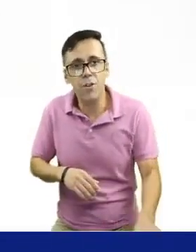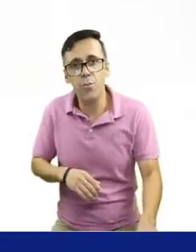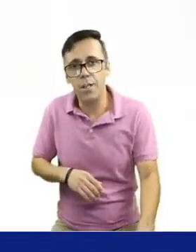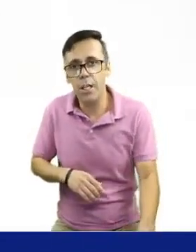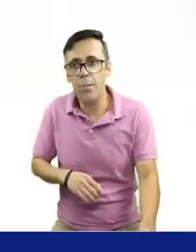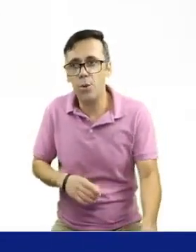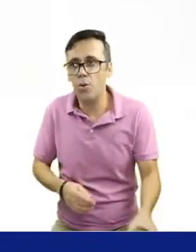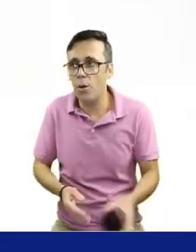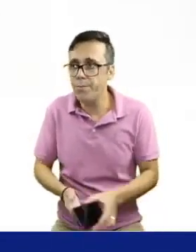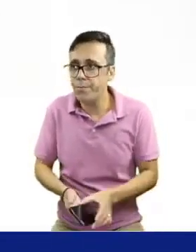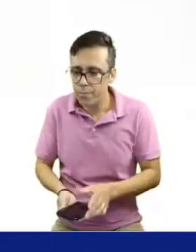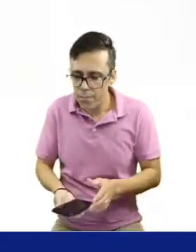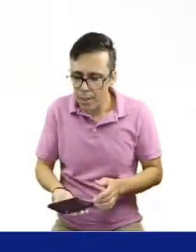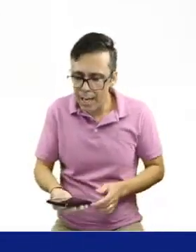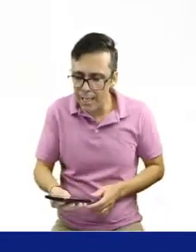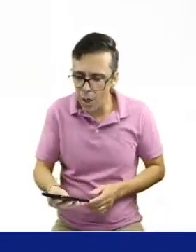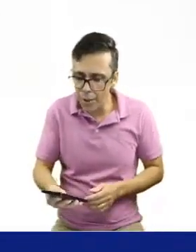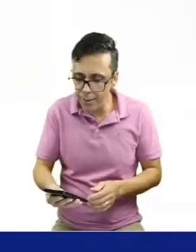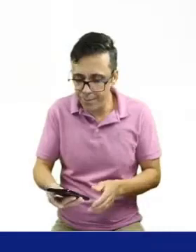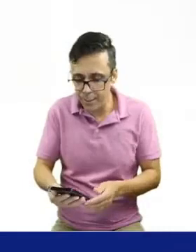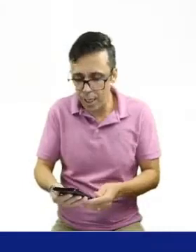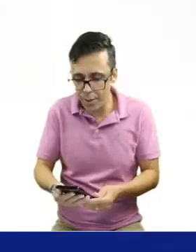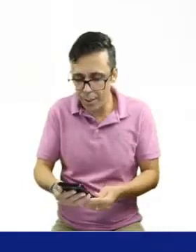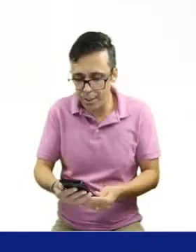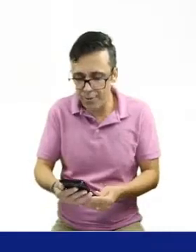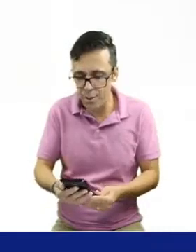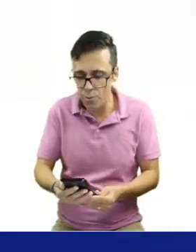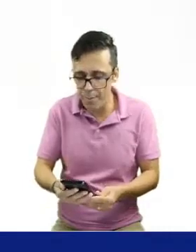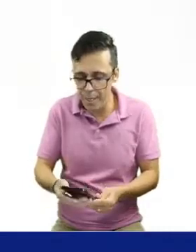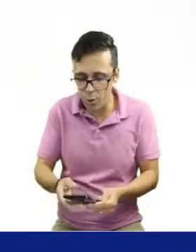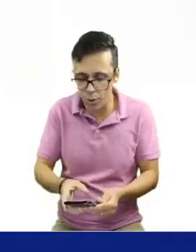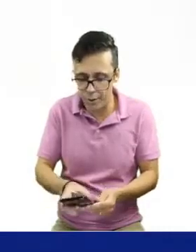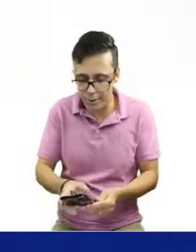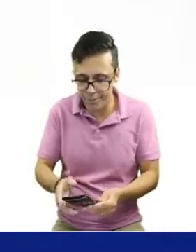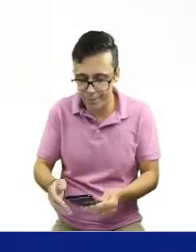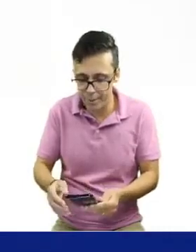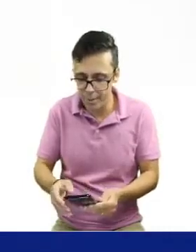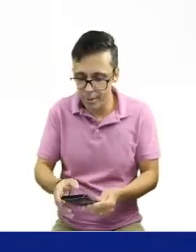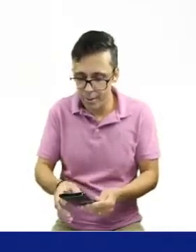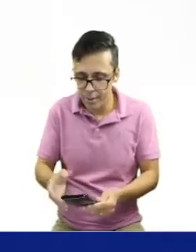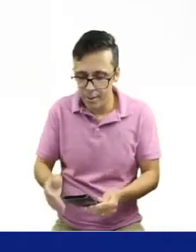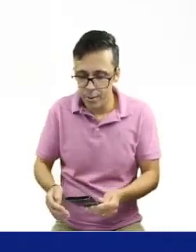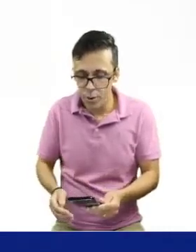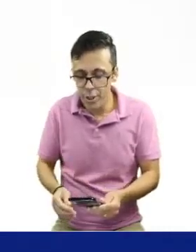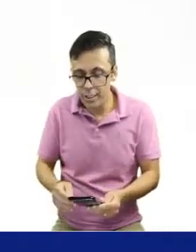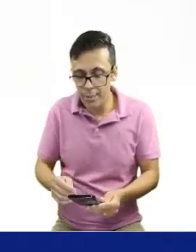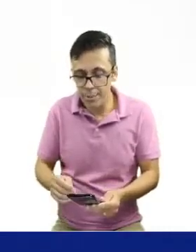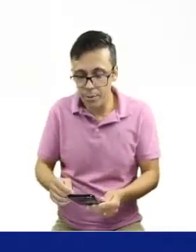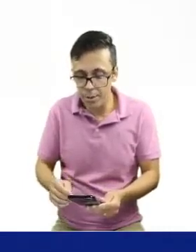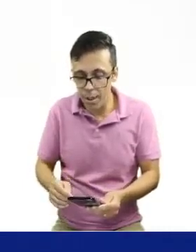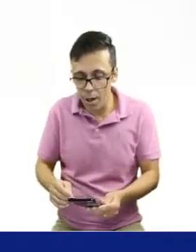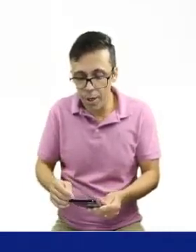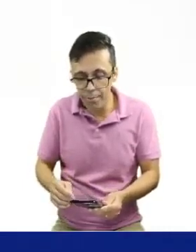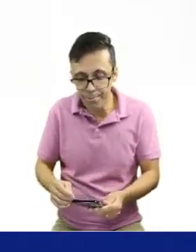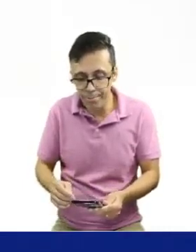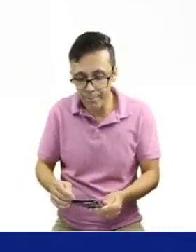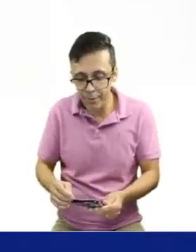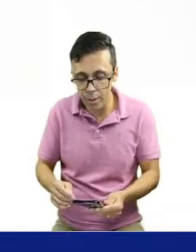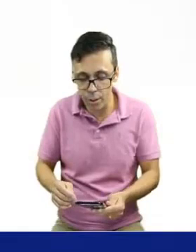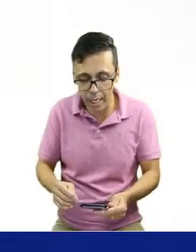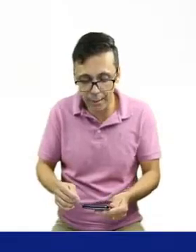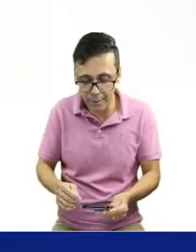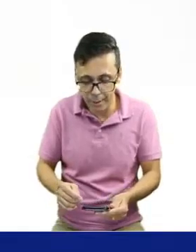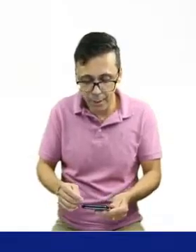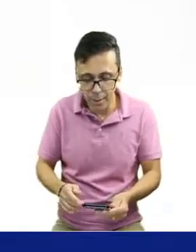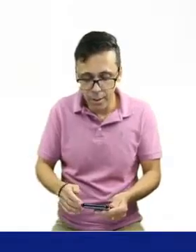laje que nós vimos aqui pessoal a Laura Laura tá fazendo uma pergunta e onde é que tá pergunta da Laura